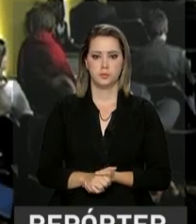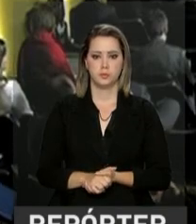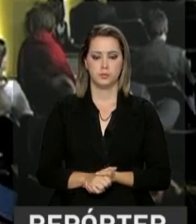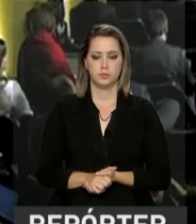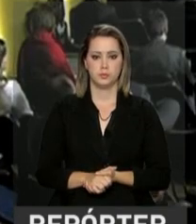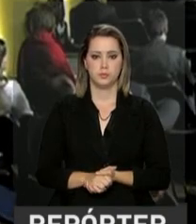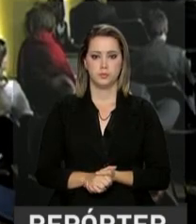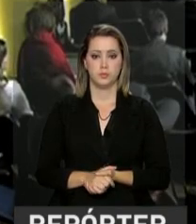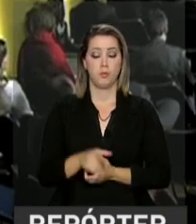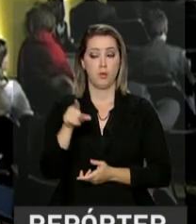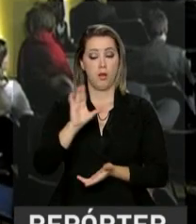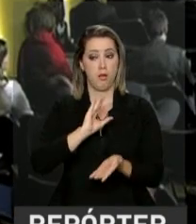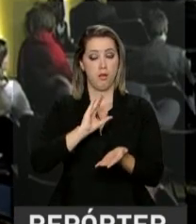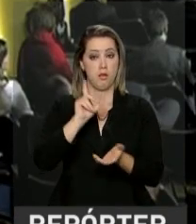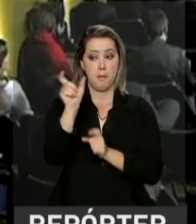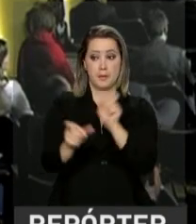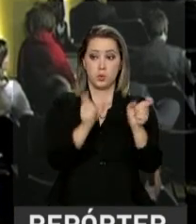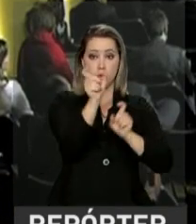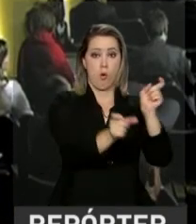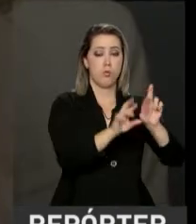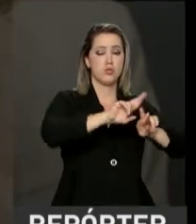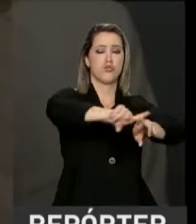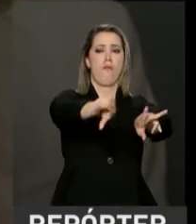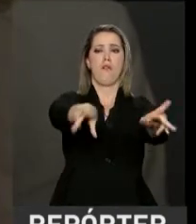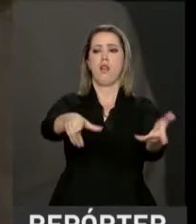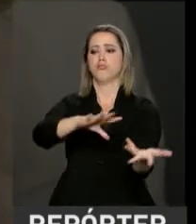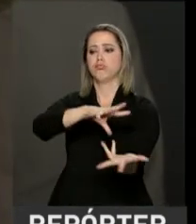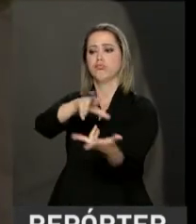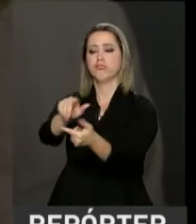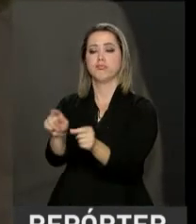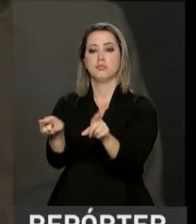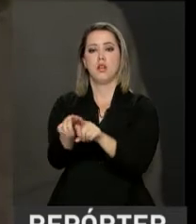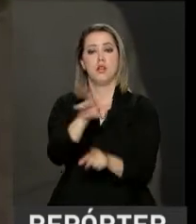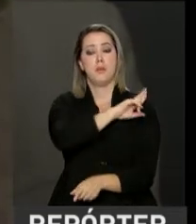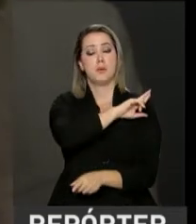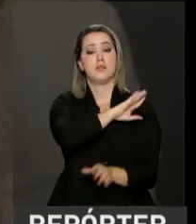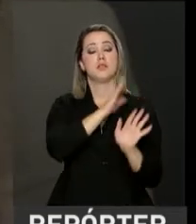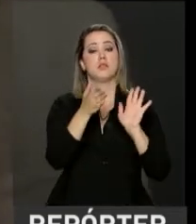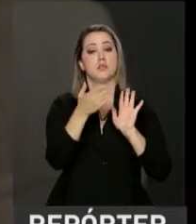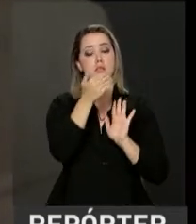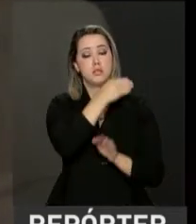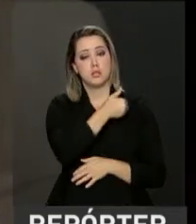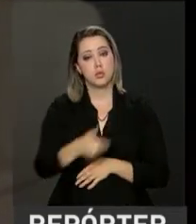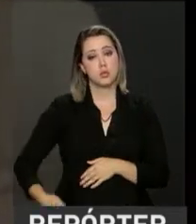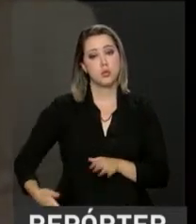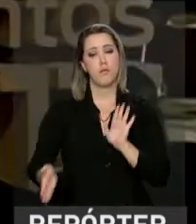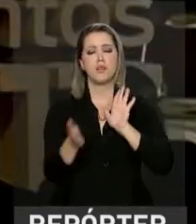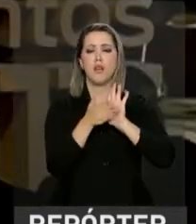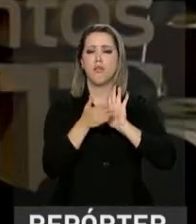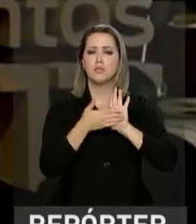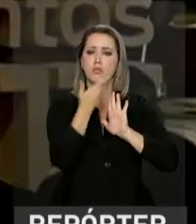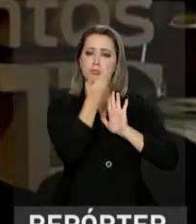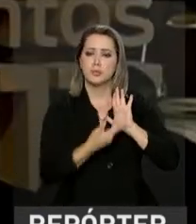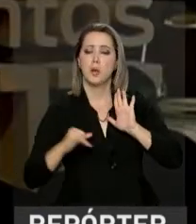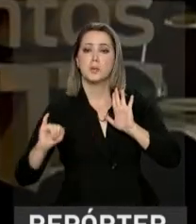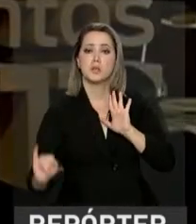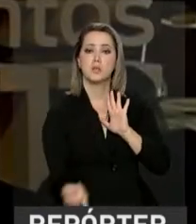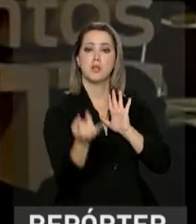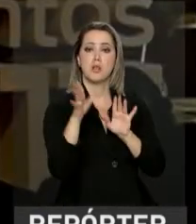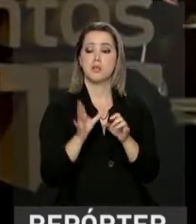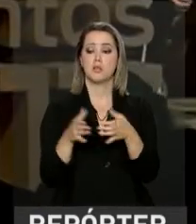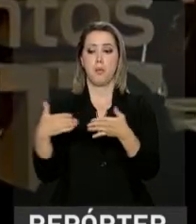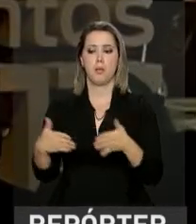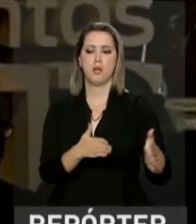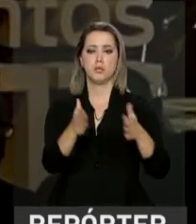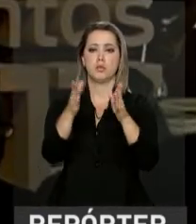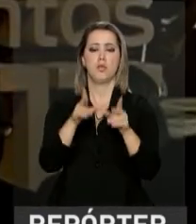A investidores nacionais e estrangeiros, representantes do governo apresentaram as oportunidades em áreas como